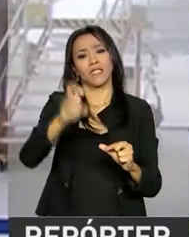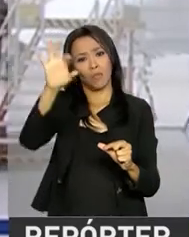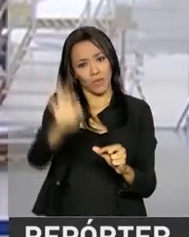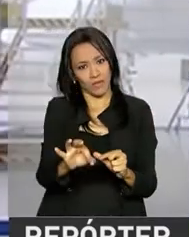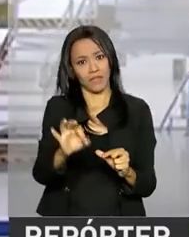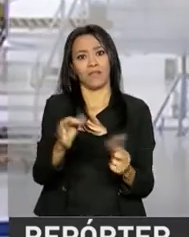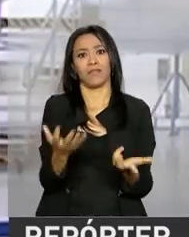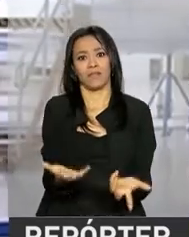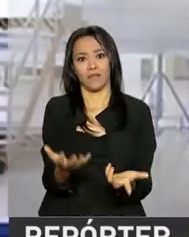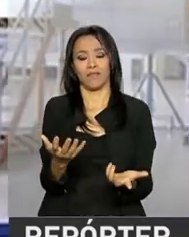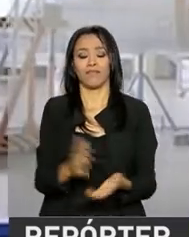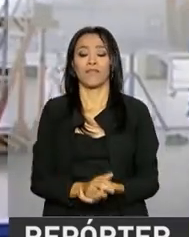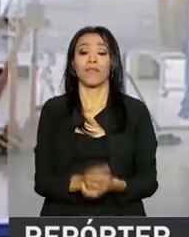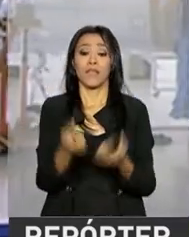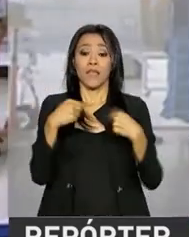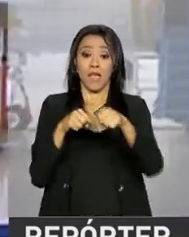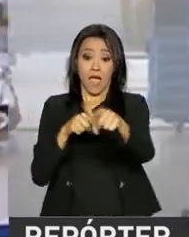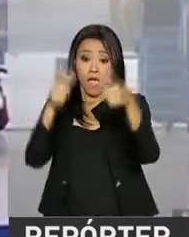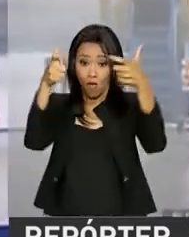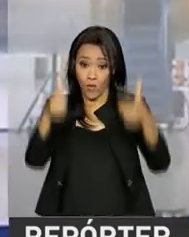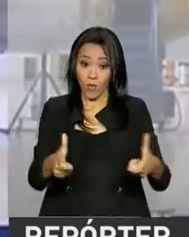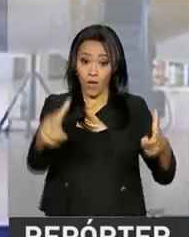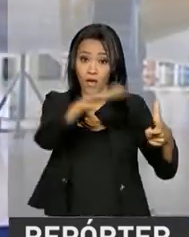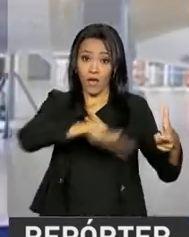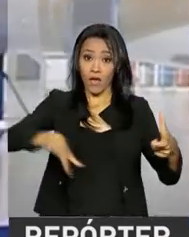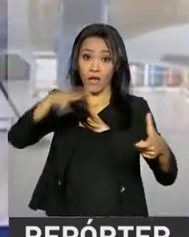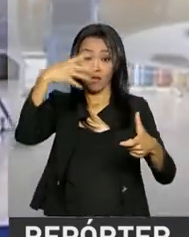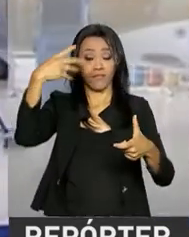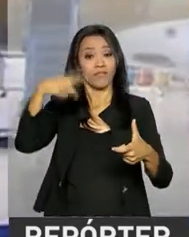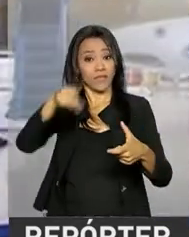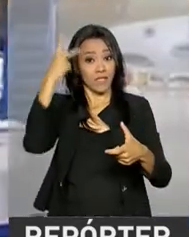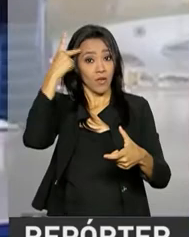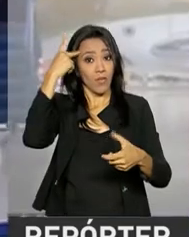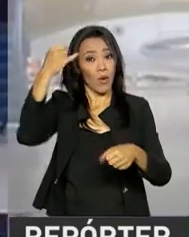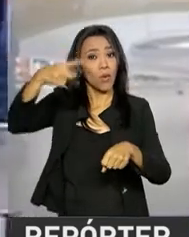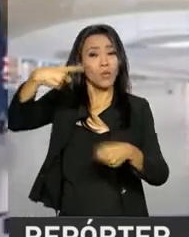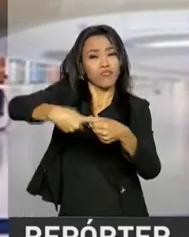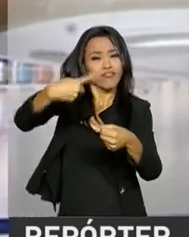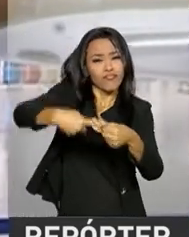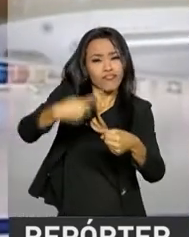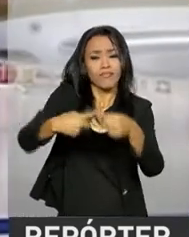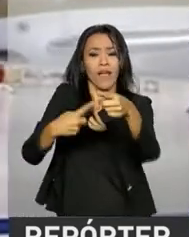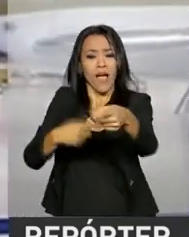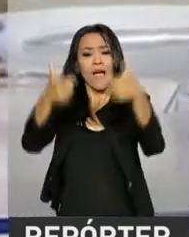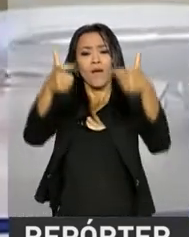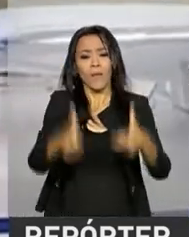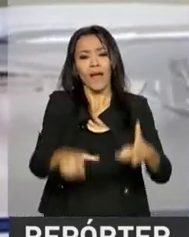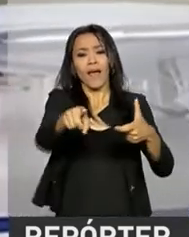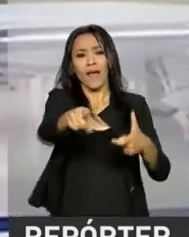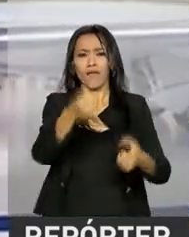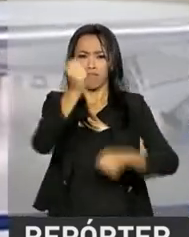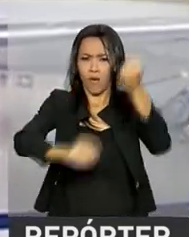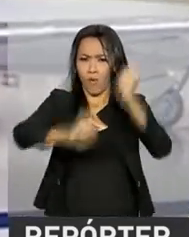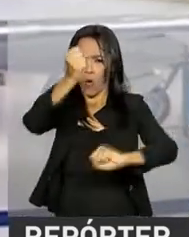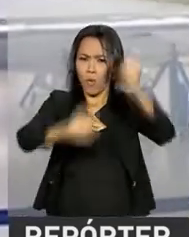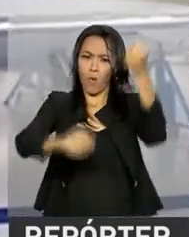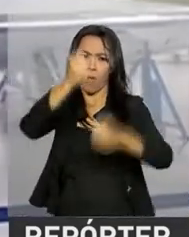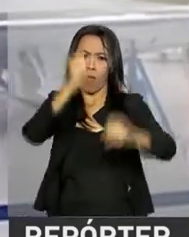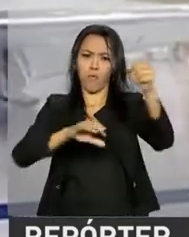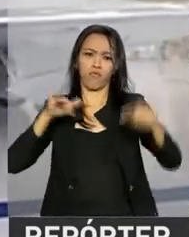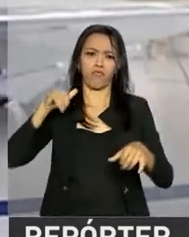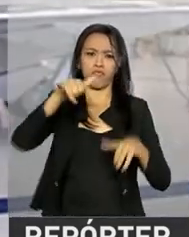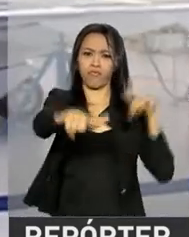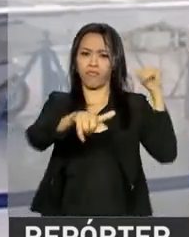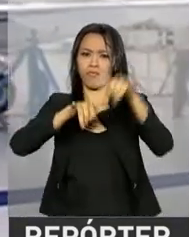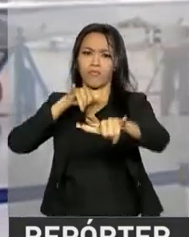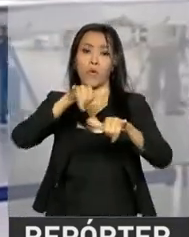exterior. Esta é a unidade da Embraer em São José dos Campos, interior de São Paulo, uma das maiores fabricantes de aviões comerciais, executivos e